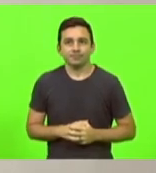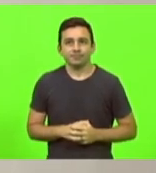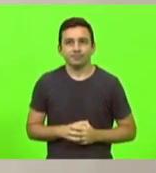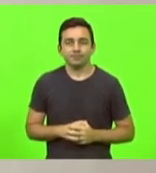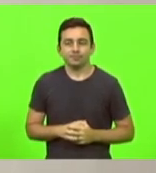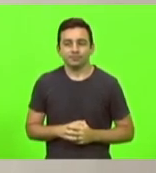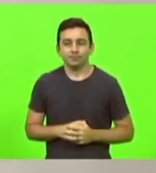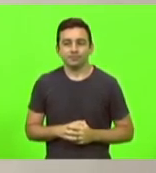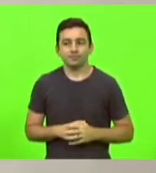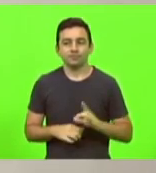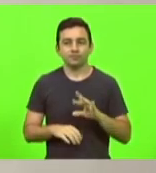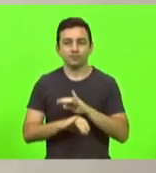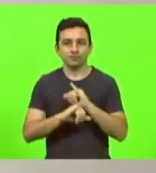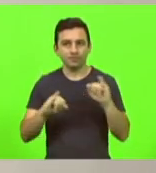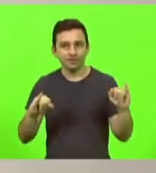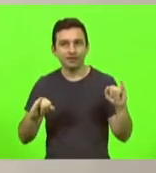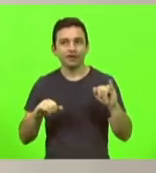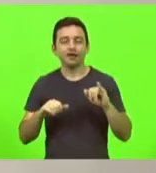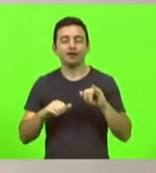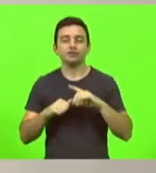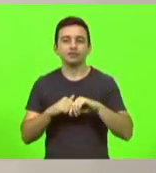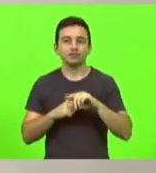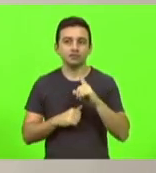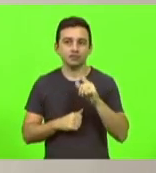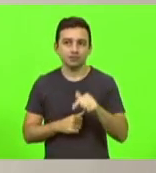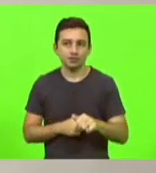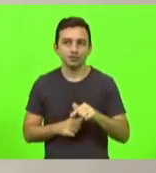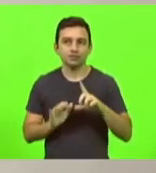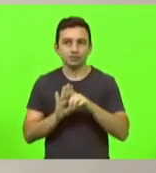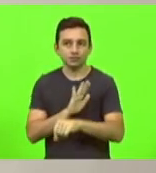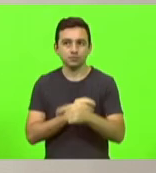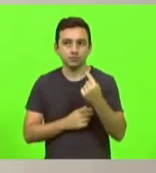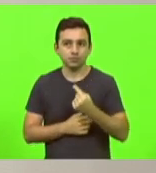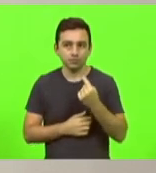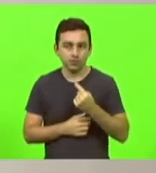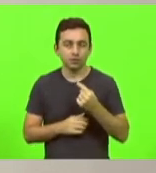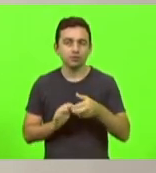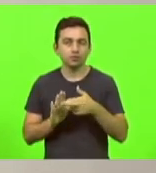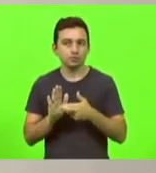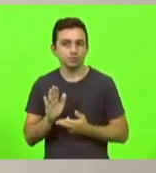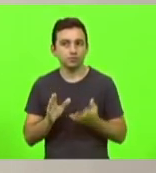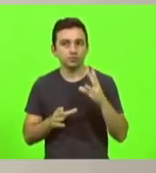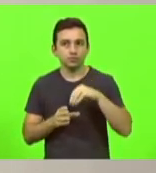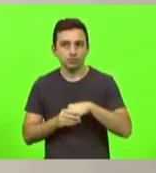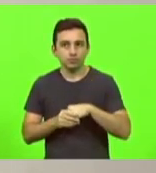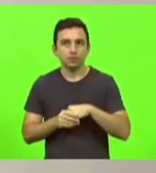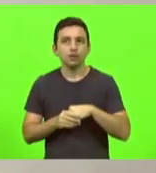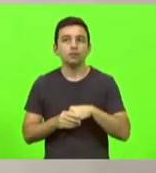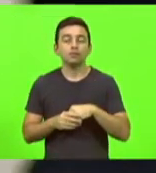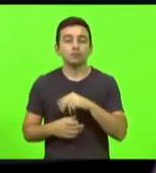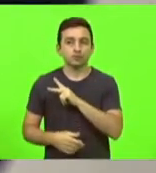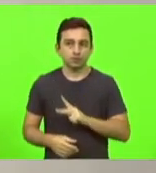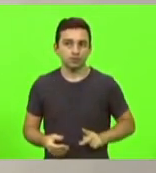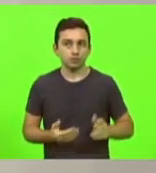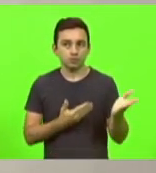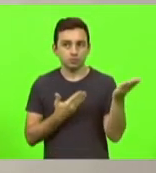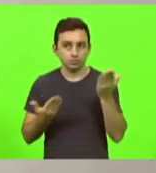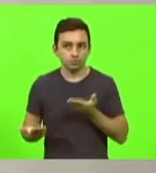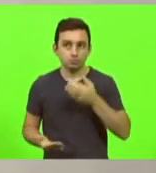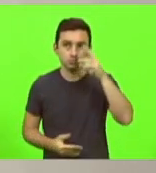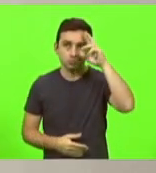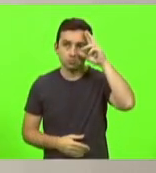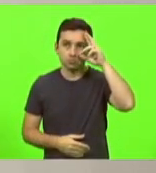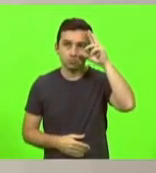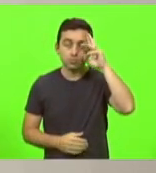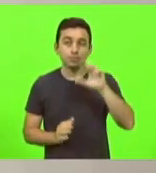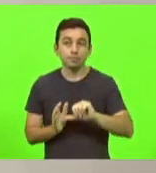Conforme determina o artigo 17, inciso 1º do Regimento Interno, esta presidência convida o senhor deputado Ricardo Alba,